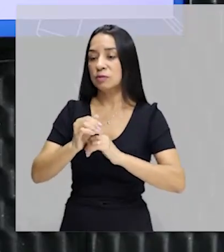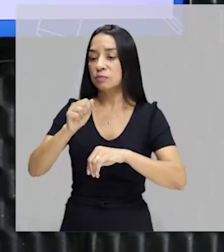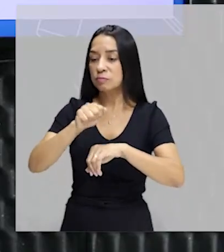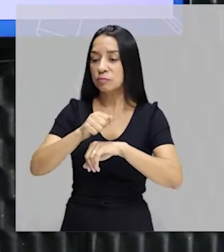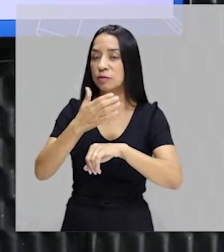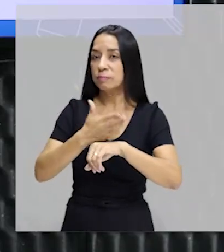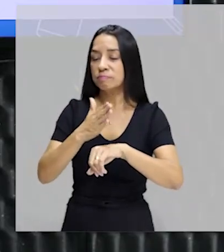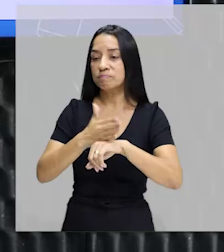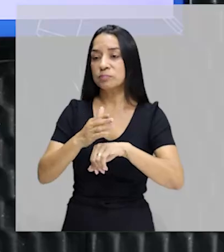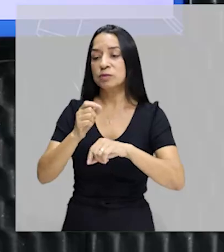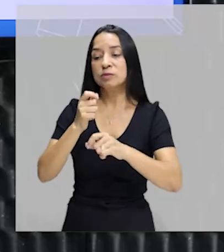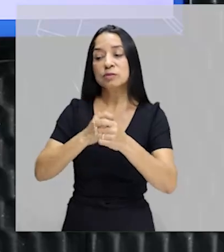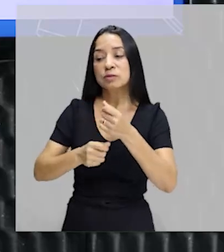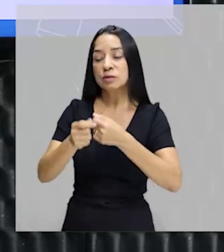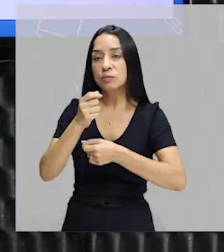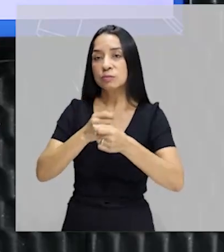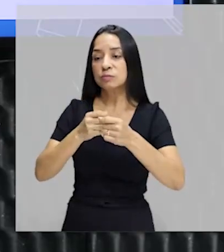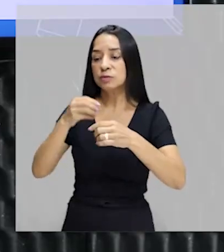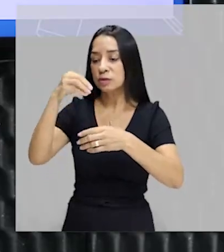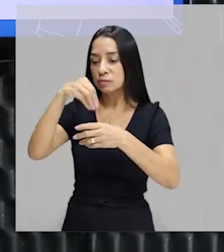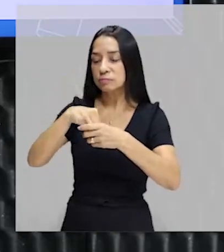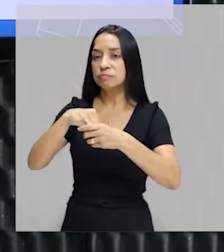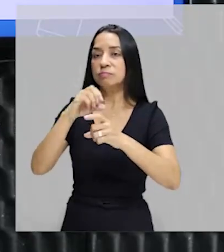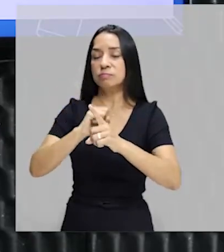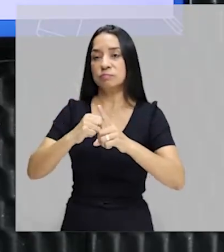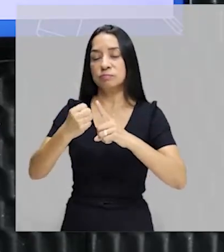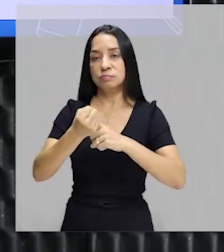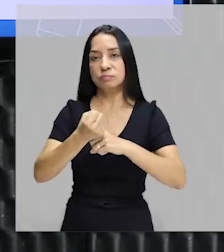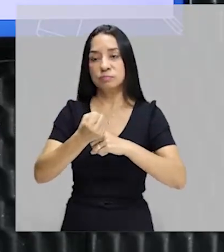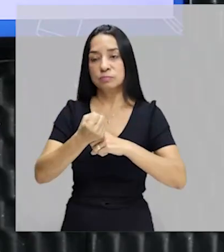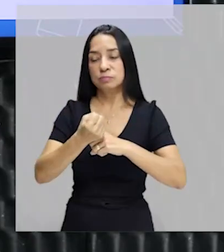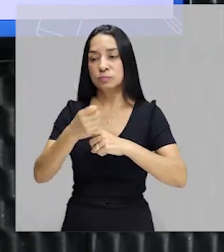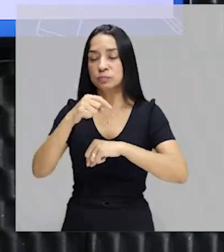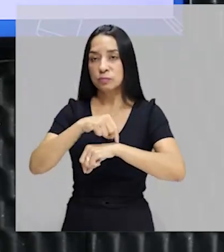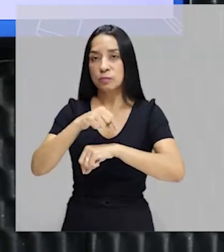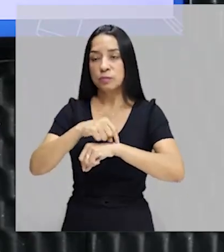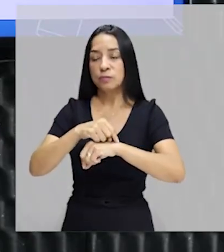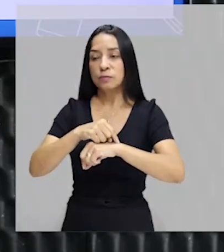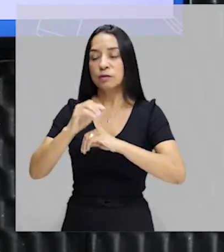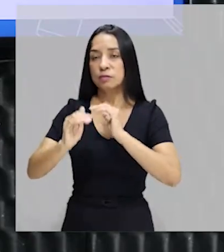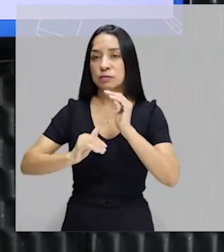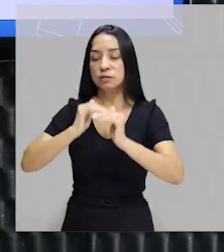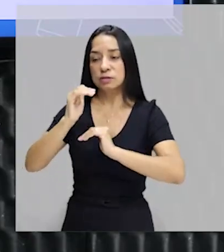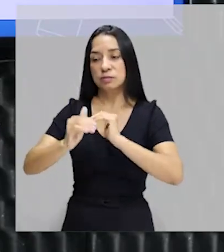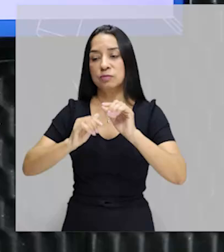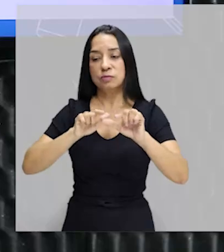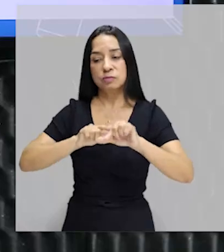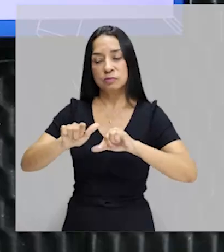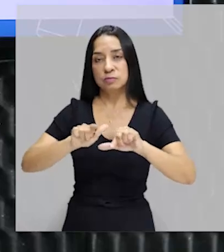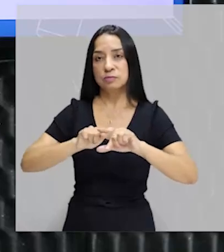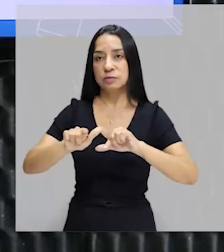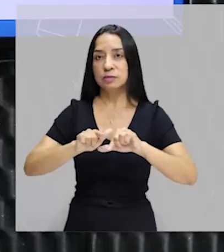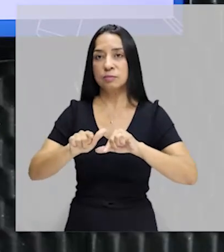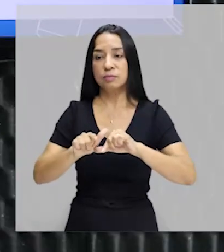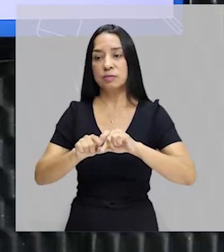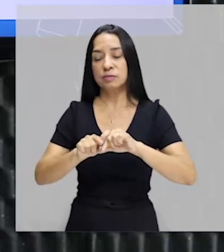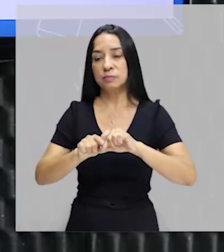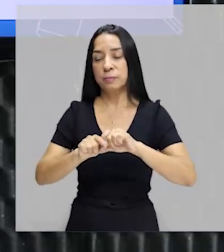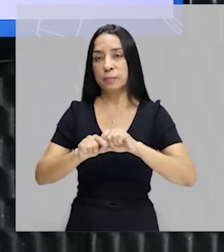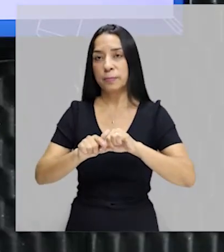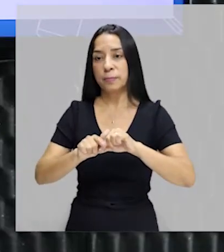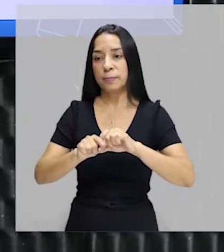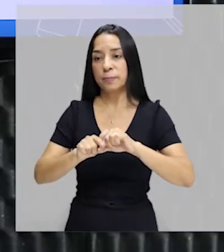sociedade. A partir do momento que eu desenvolvo uma função econômica e o trabalho vai me levar a